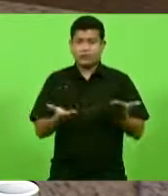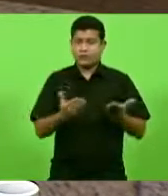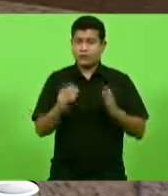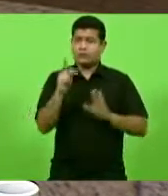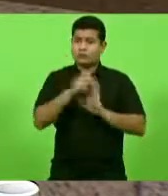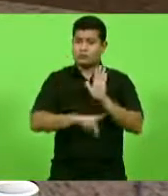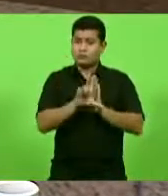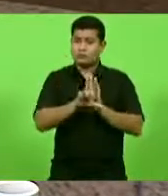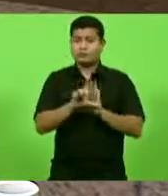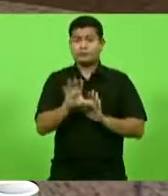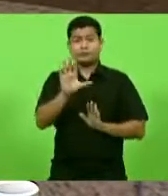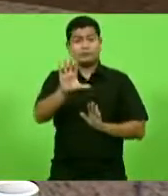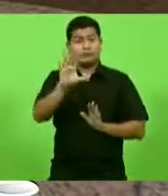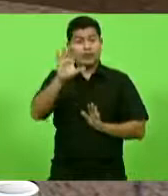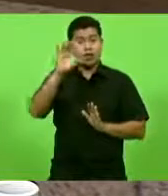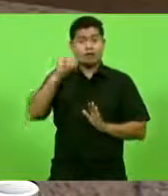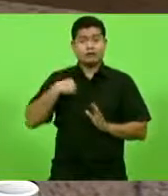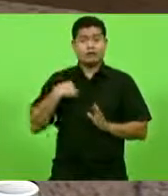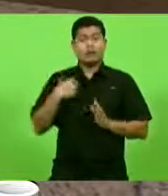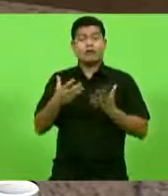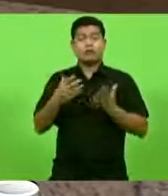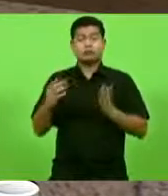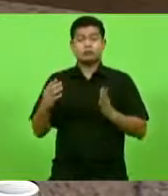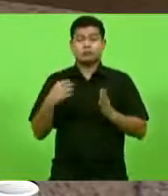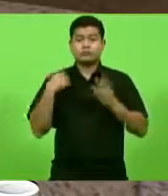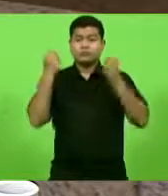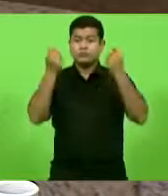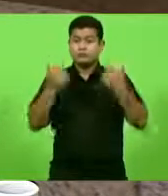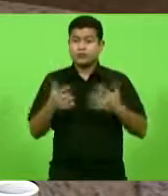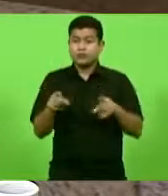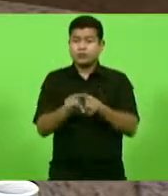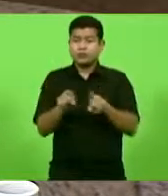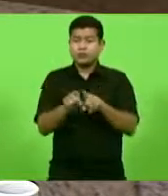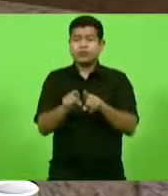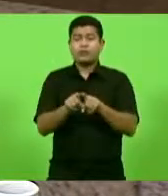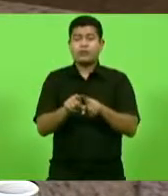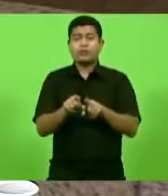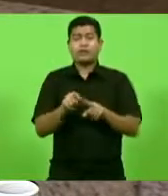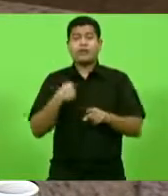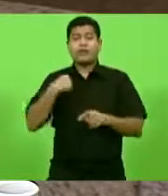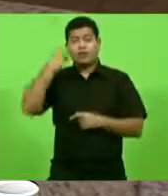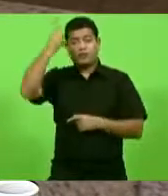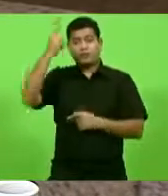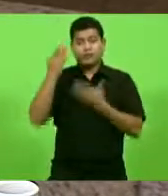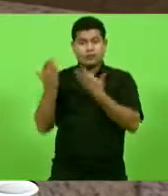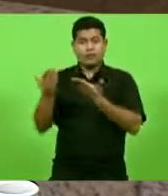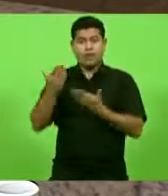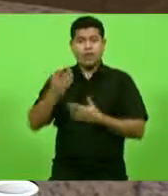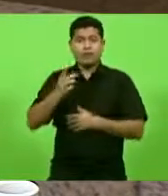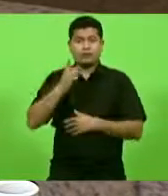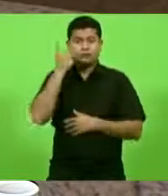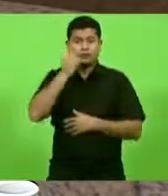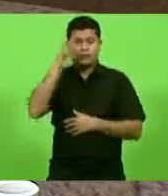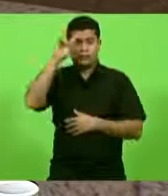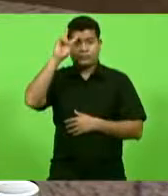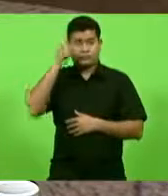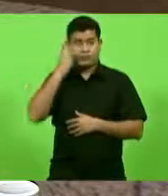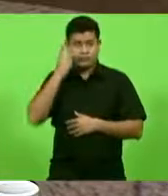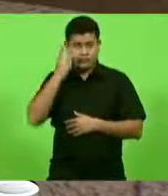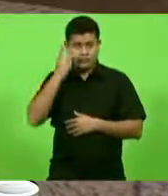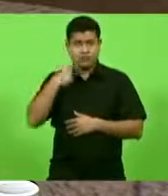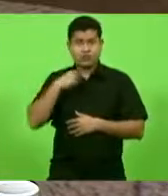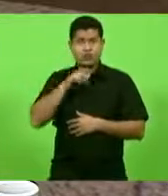aqui colocar algo que foi muito bem lembrado pelo deputado Milton hoje de manhã. Nós não podemos apenas ficar